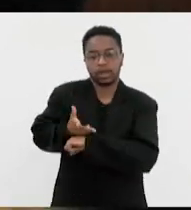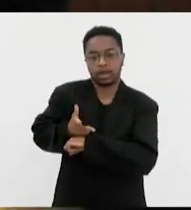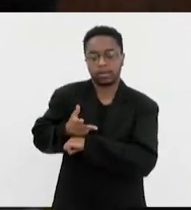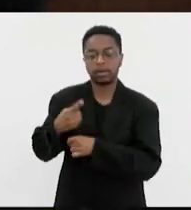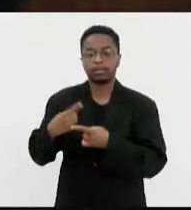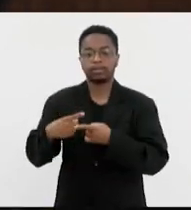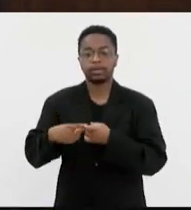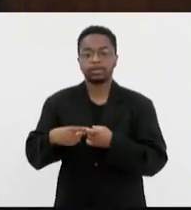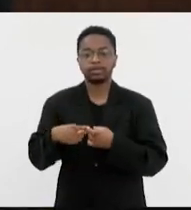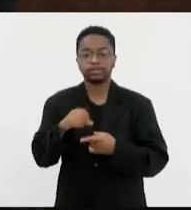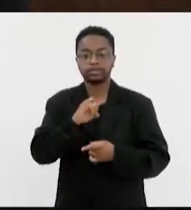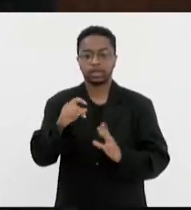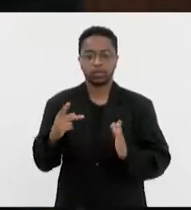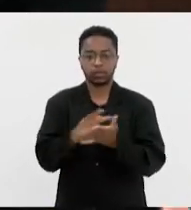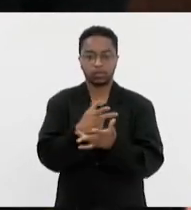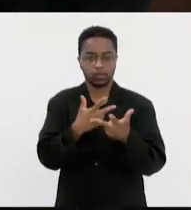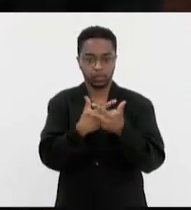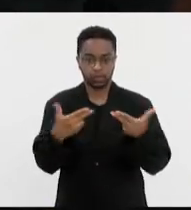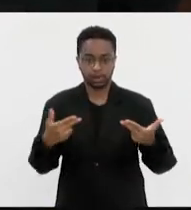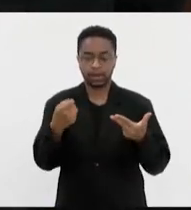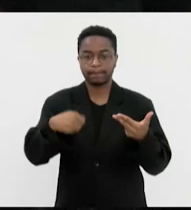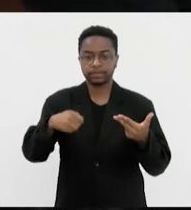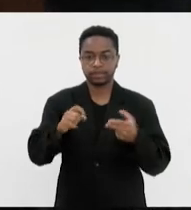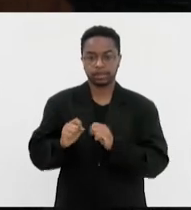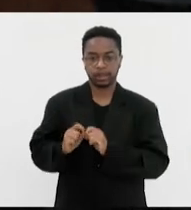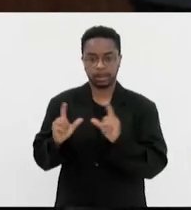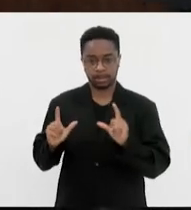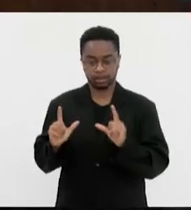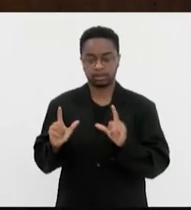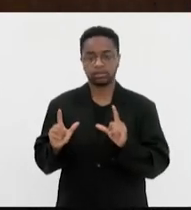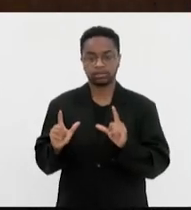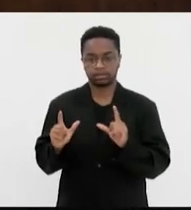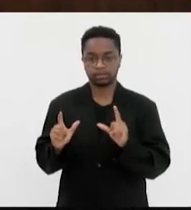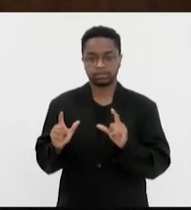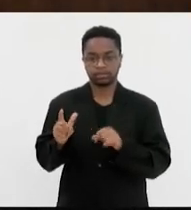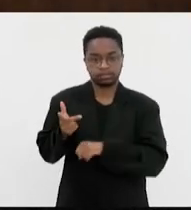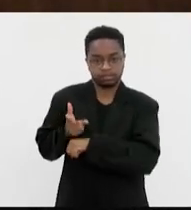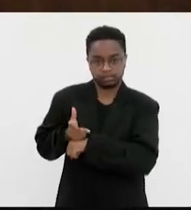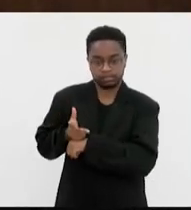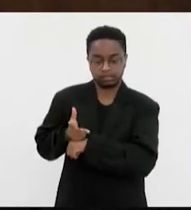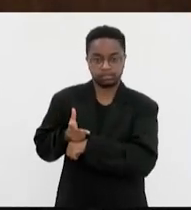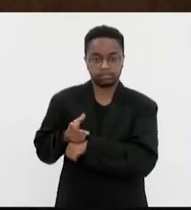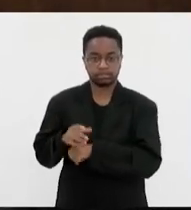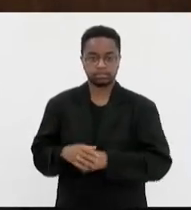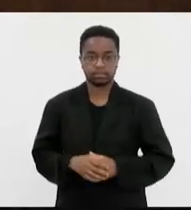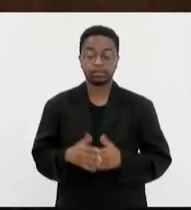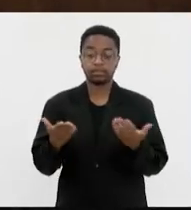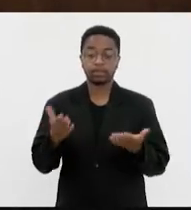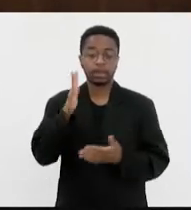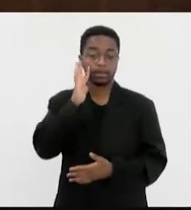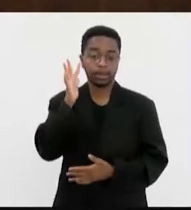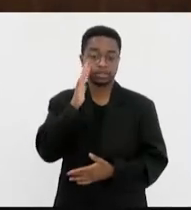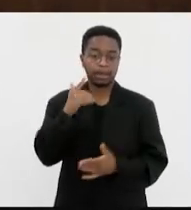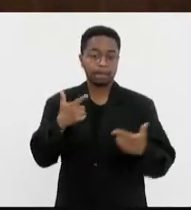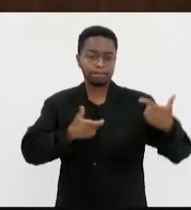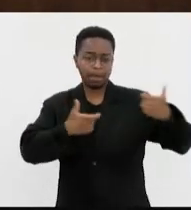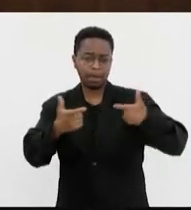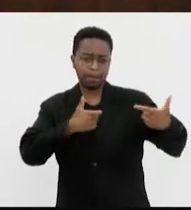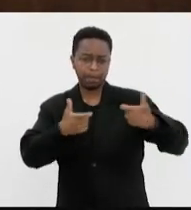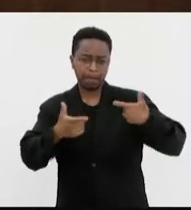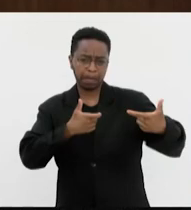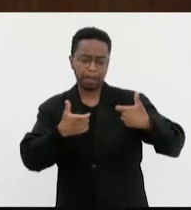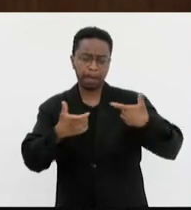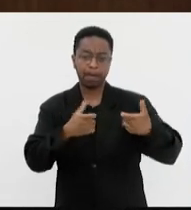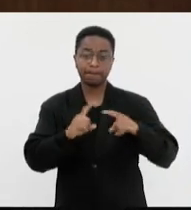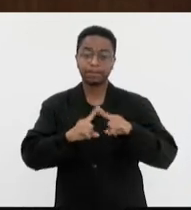ocorrência, tem que acioná-la em modo ocorrência. Você imagine só, a bala comendo.